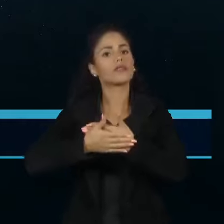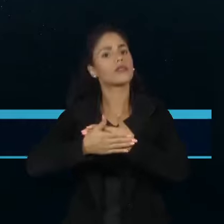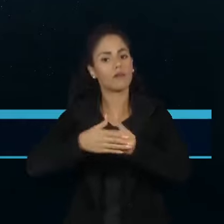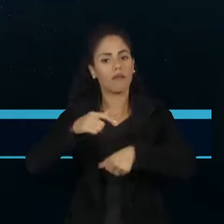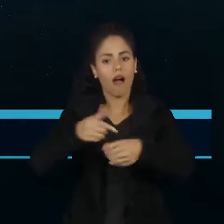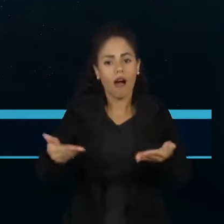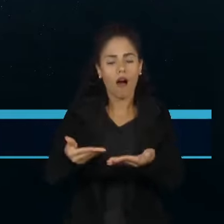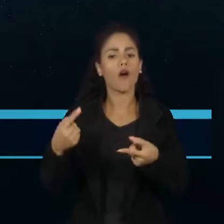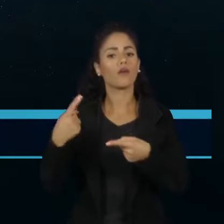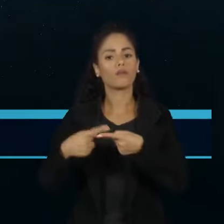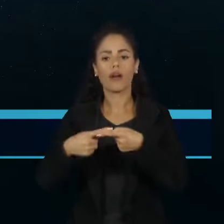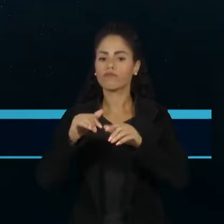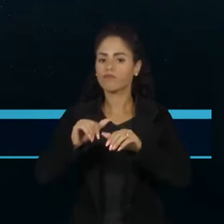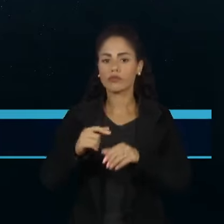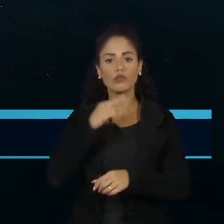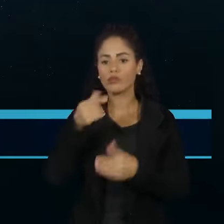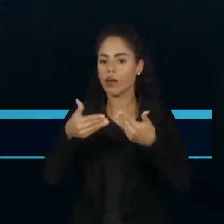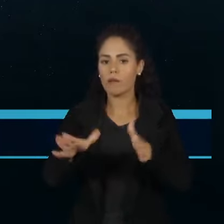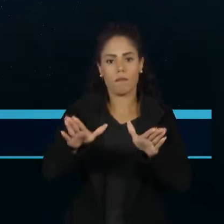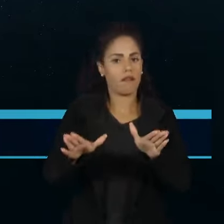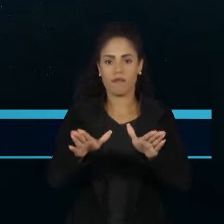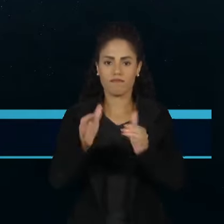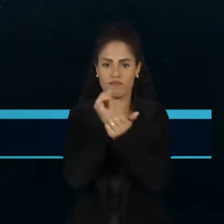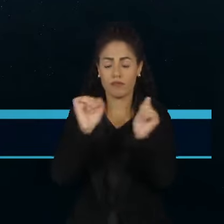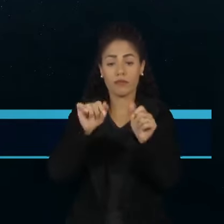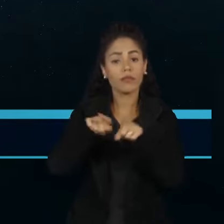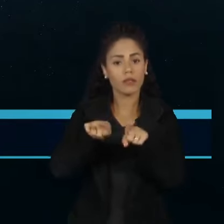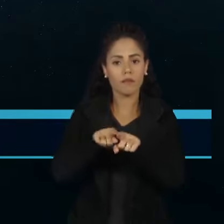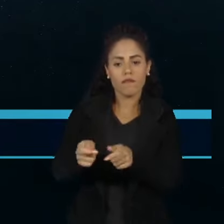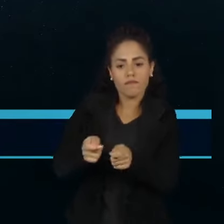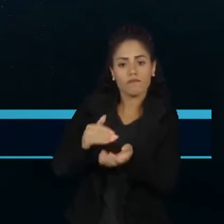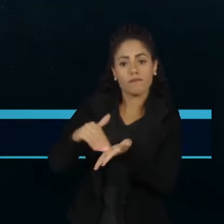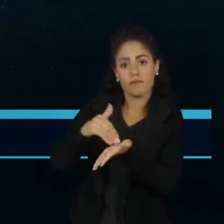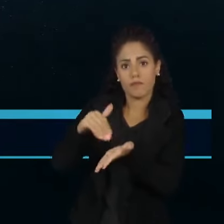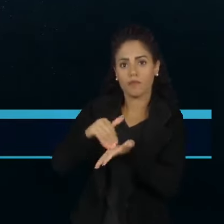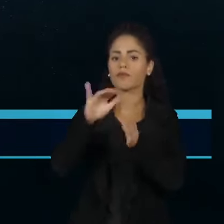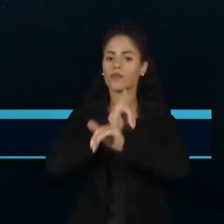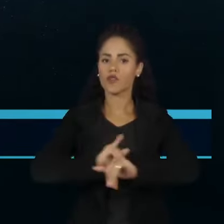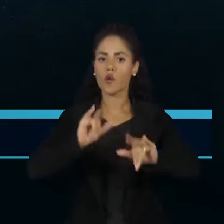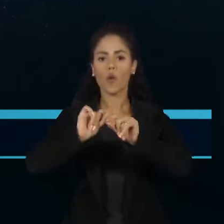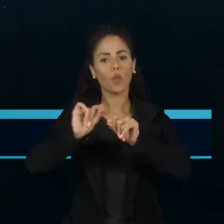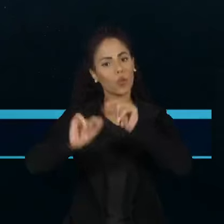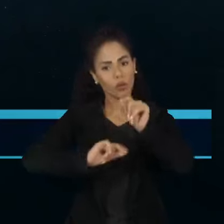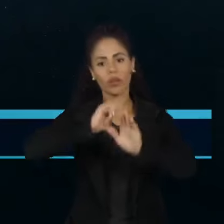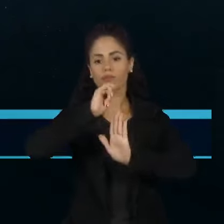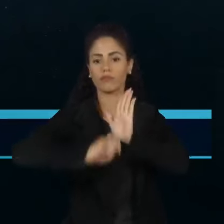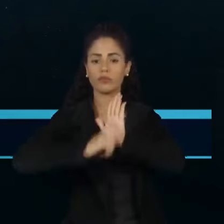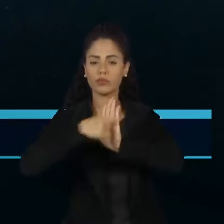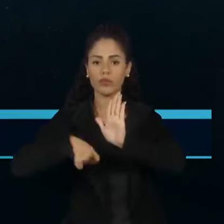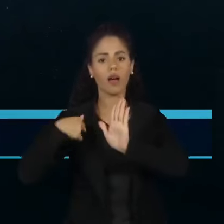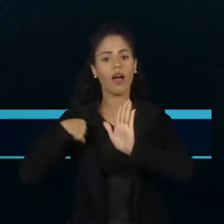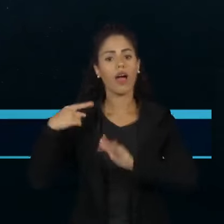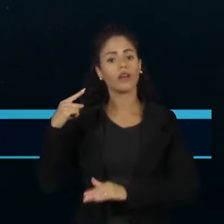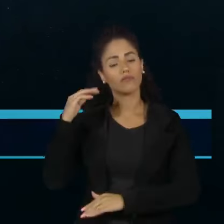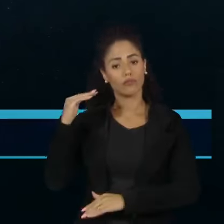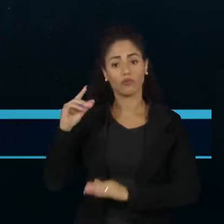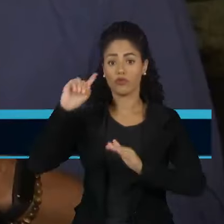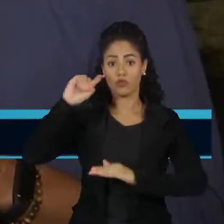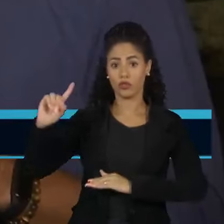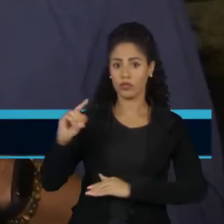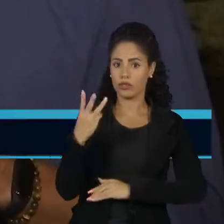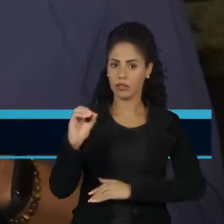segundo a Associação Brasileira das Empresas Aéreas. Mas a administradora alega que a suspensão dos voos termina no dia 30 deste